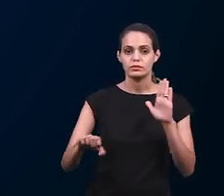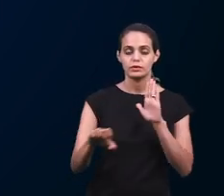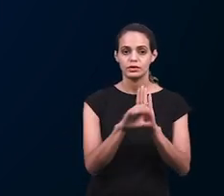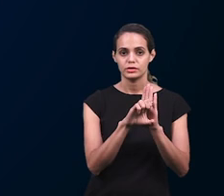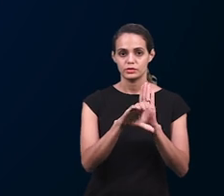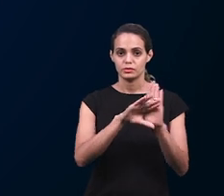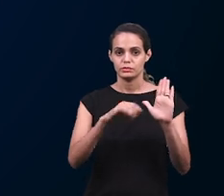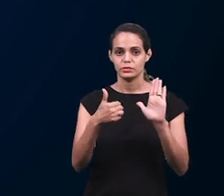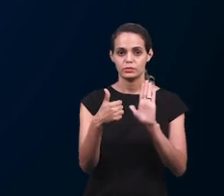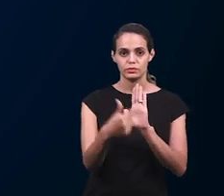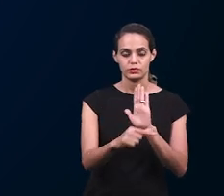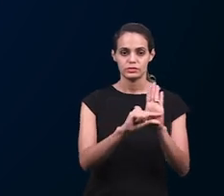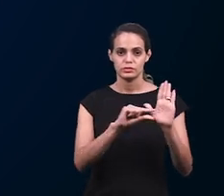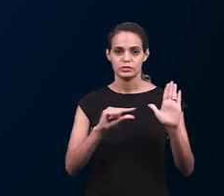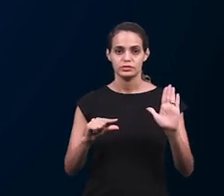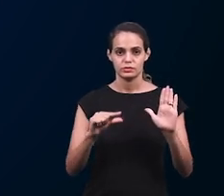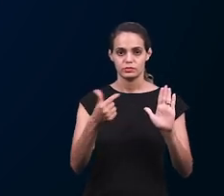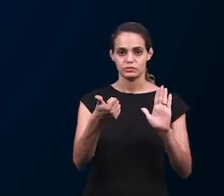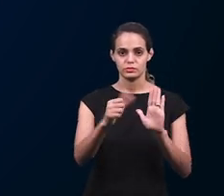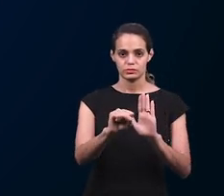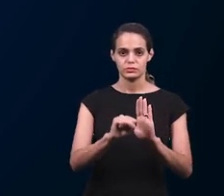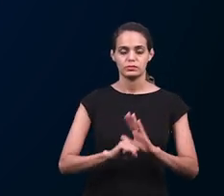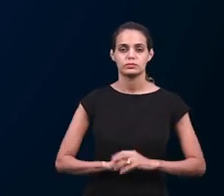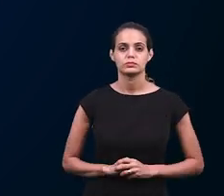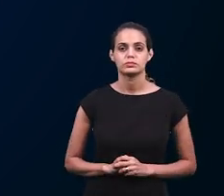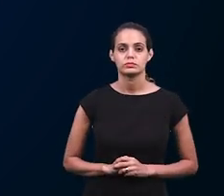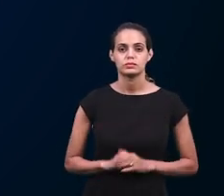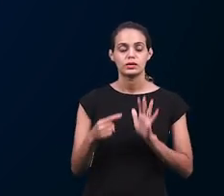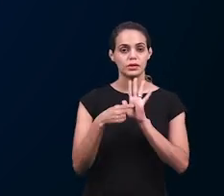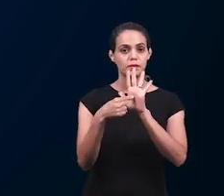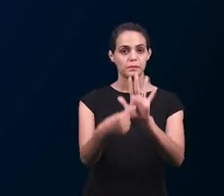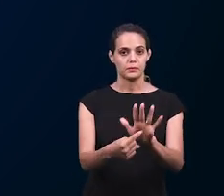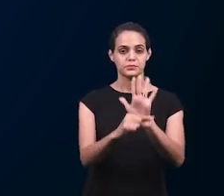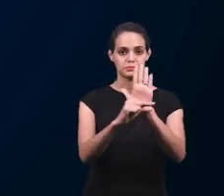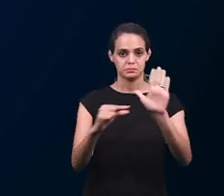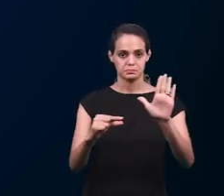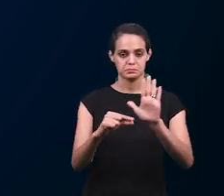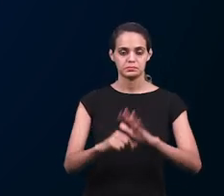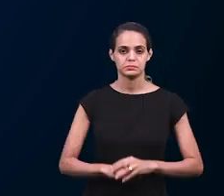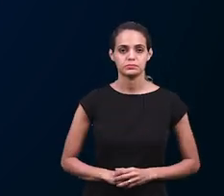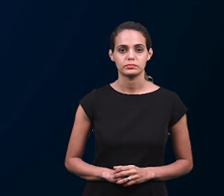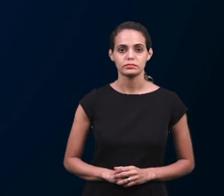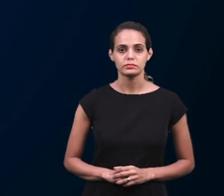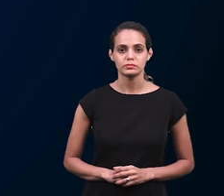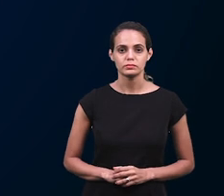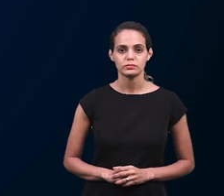de Êxodo capítulo 12, versículo 18. Diz assim o versículo: